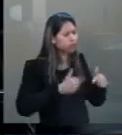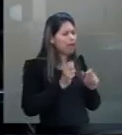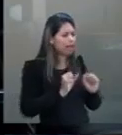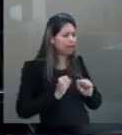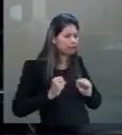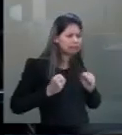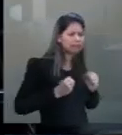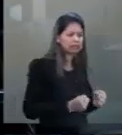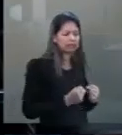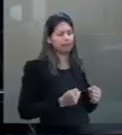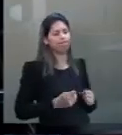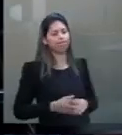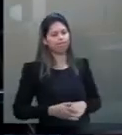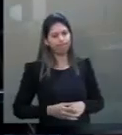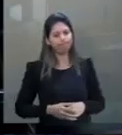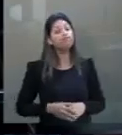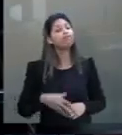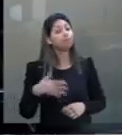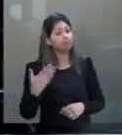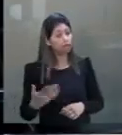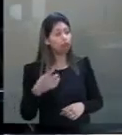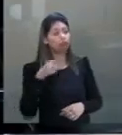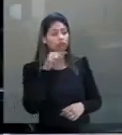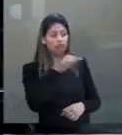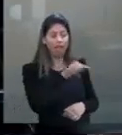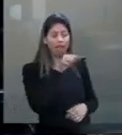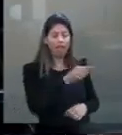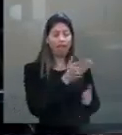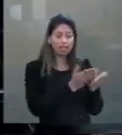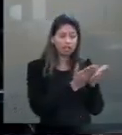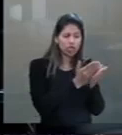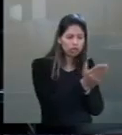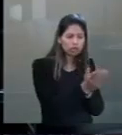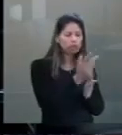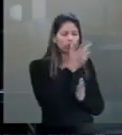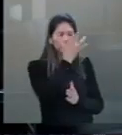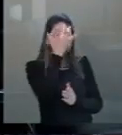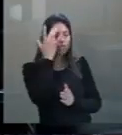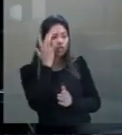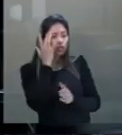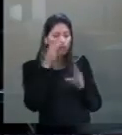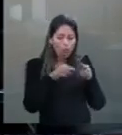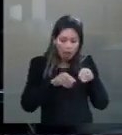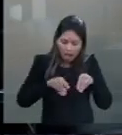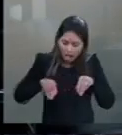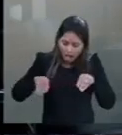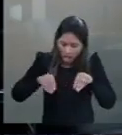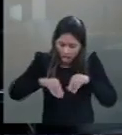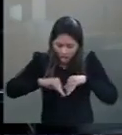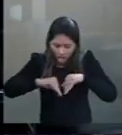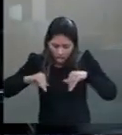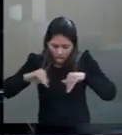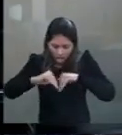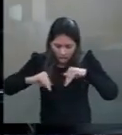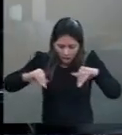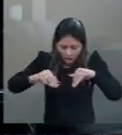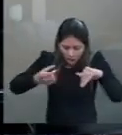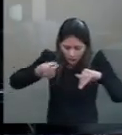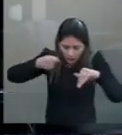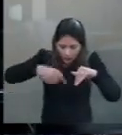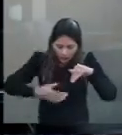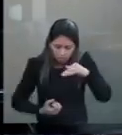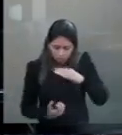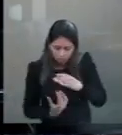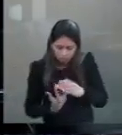São aqueles que lançam a semente na terra e ficam olhando para o céu, esperando a chuva para irrigar